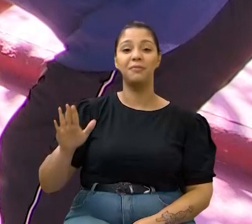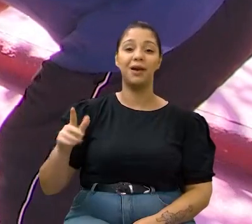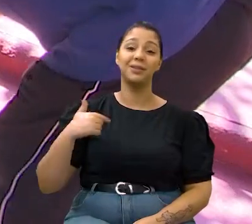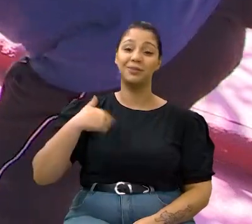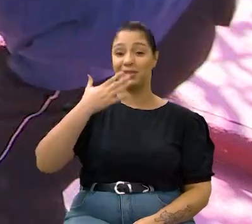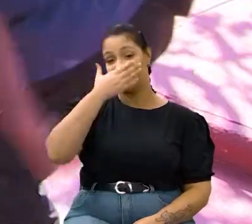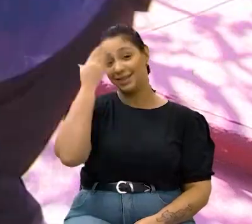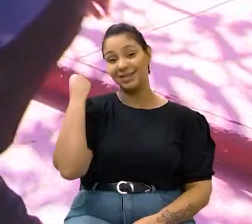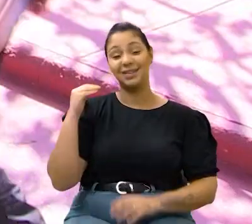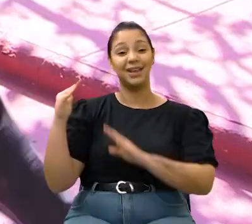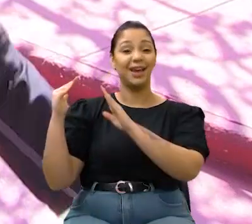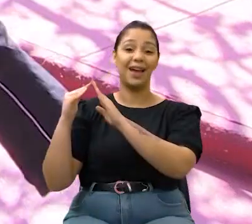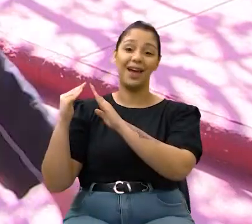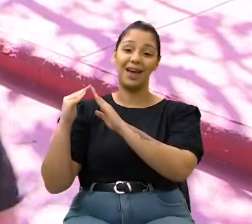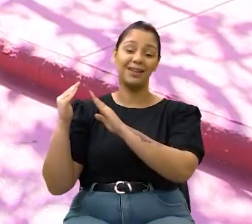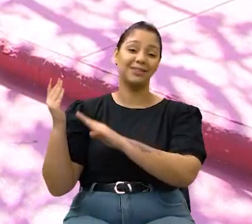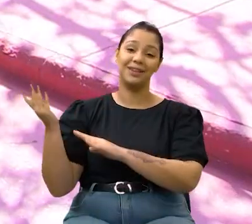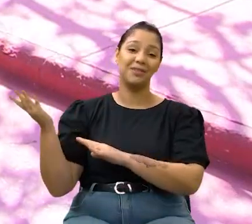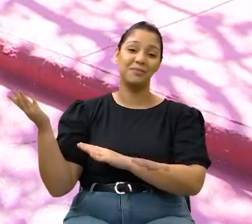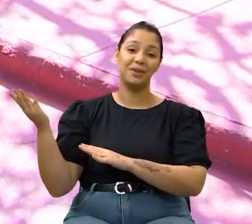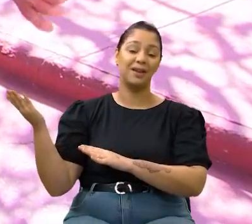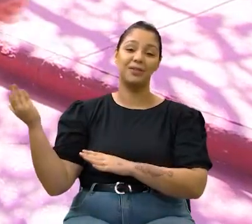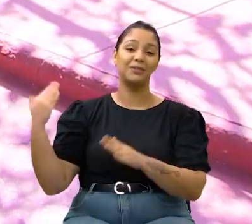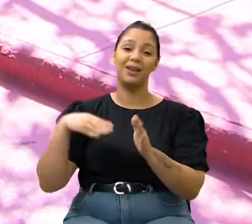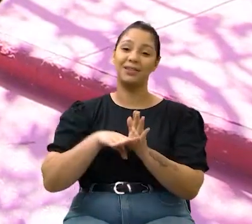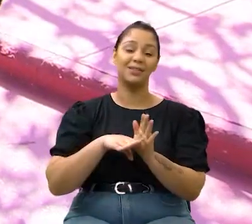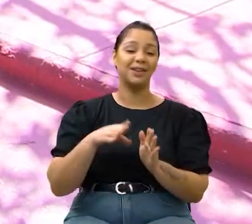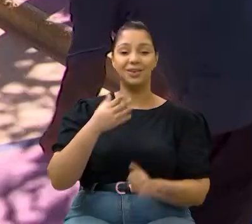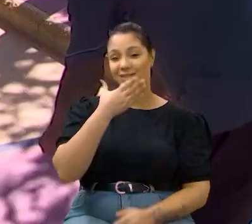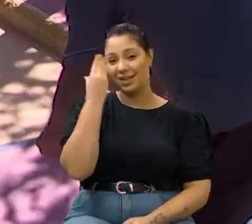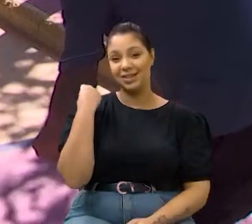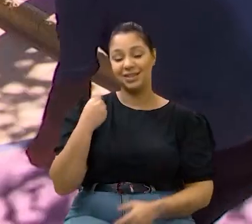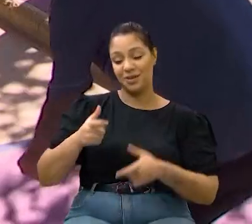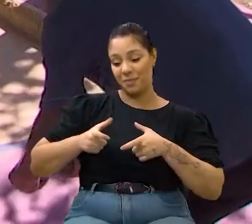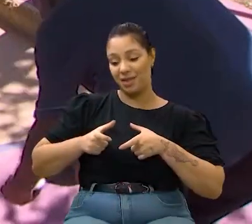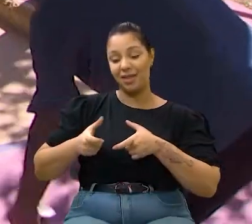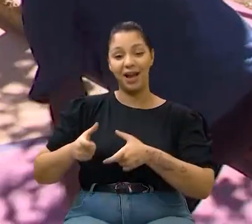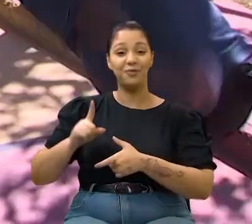em casa para trazer, né? Eu cheguei a separar e...